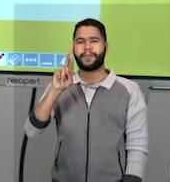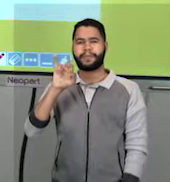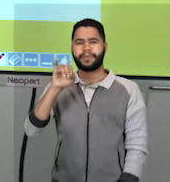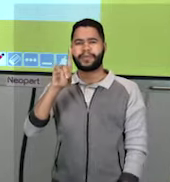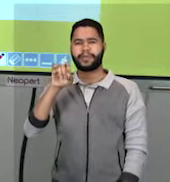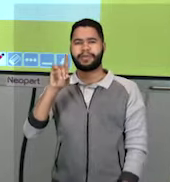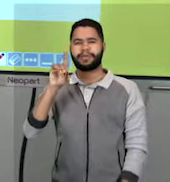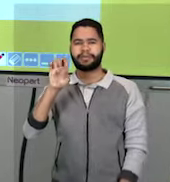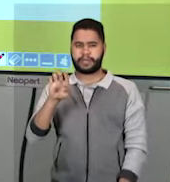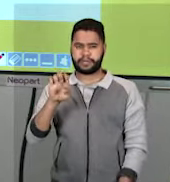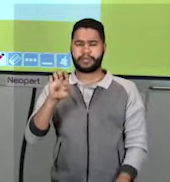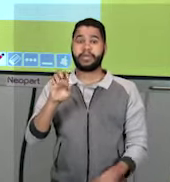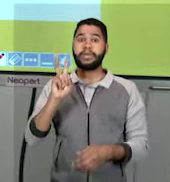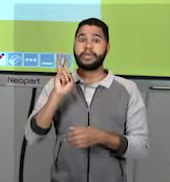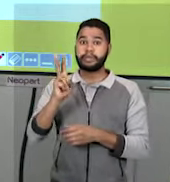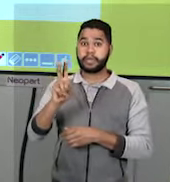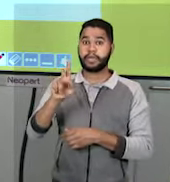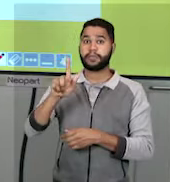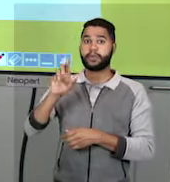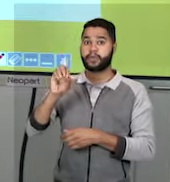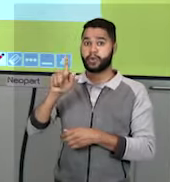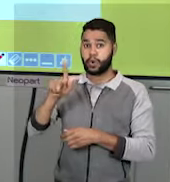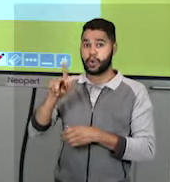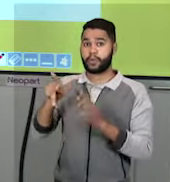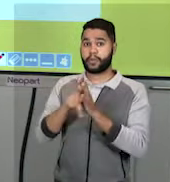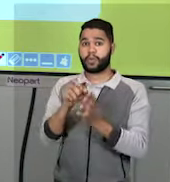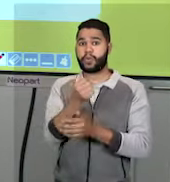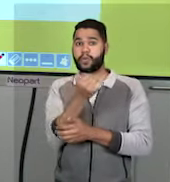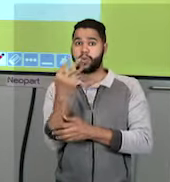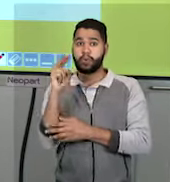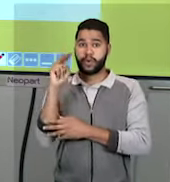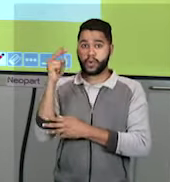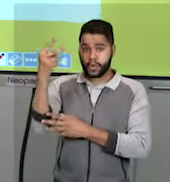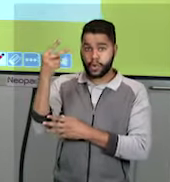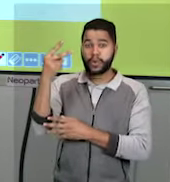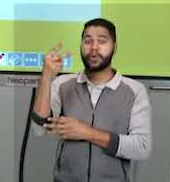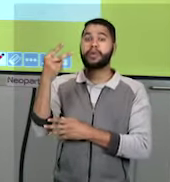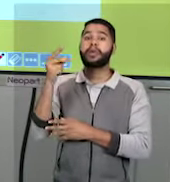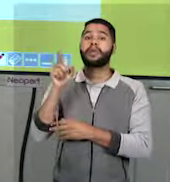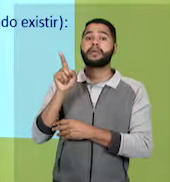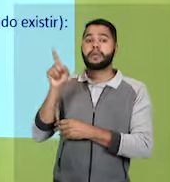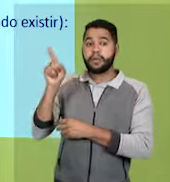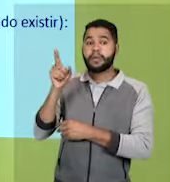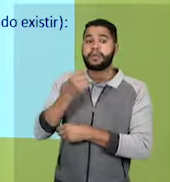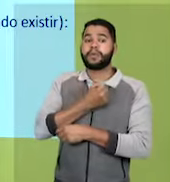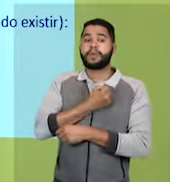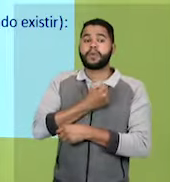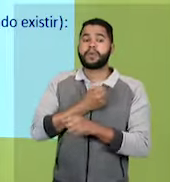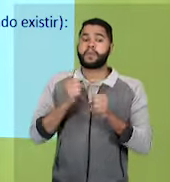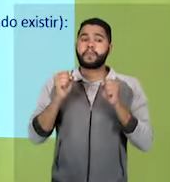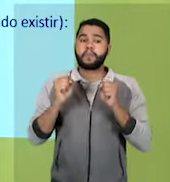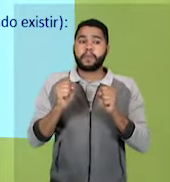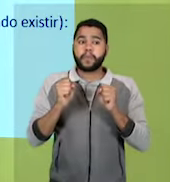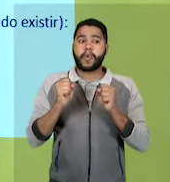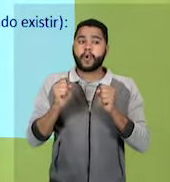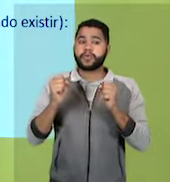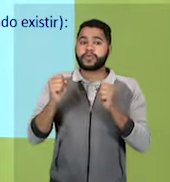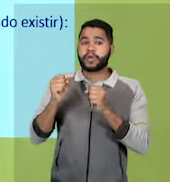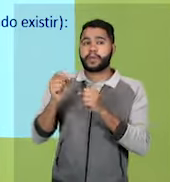logaritmo dessa potência, de uma potência aqui no logaritmando, esse valor aqui, ó, ele pode vir aqui para